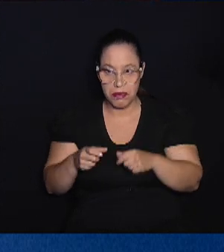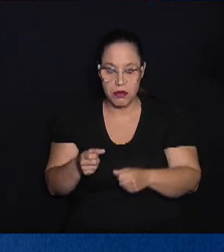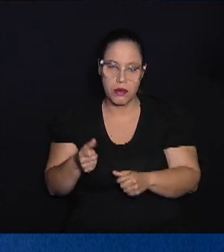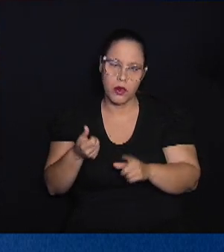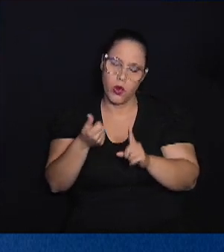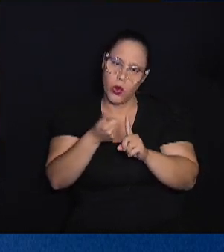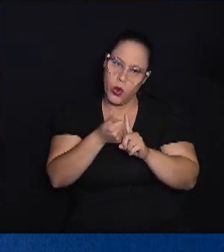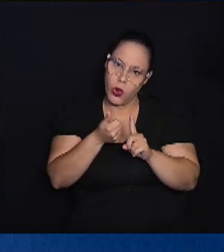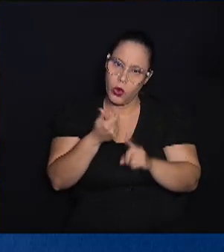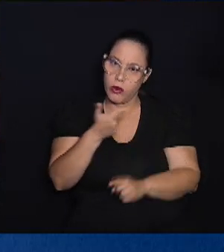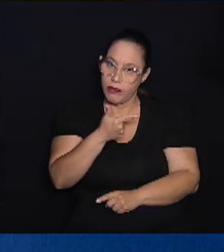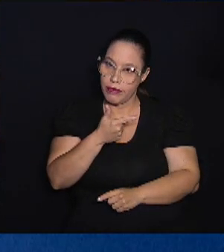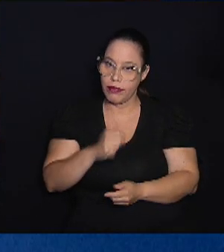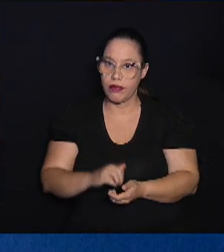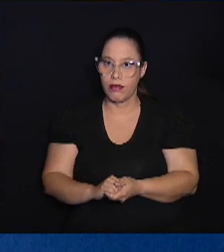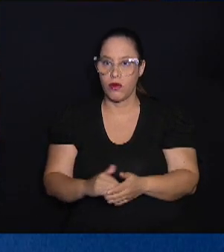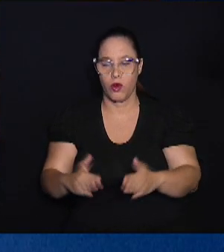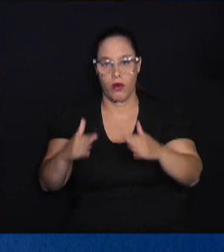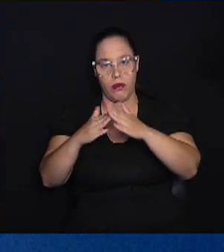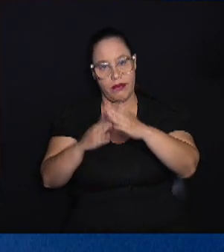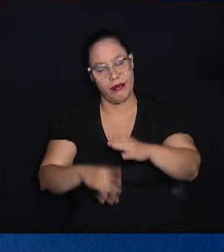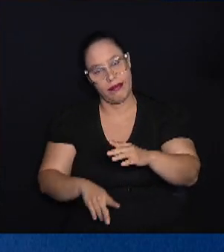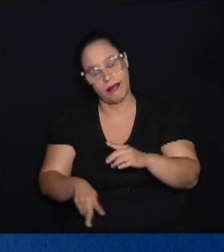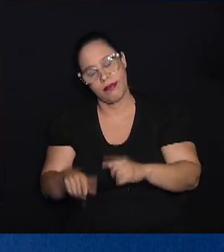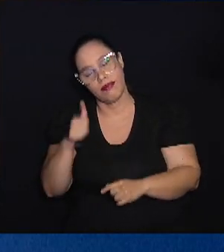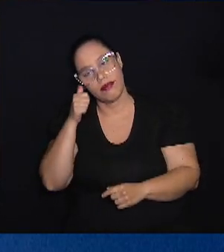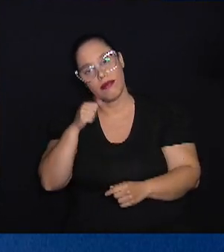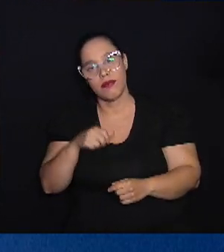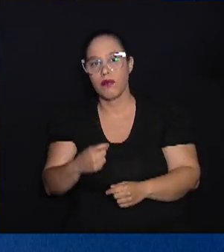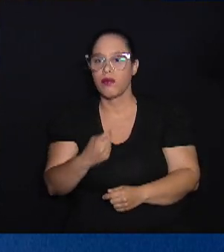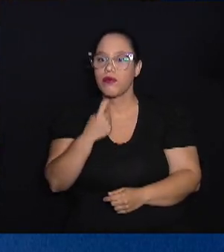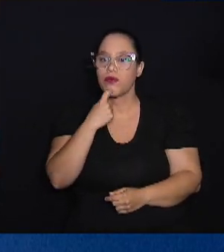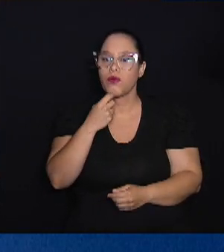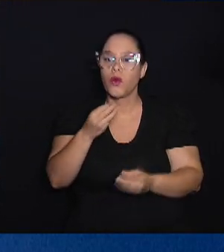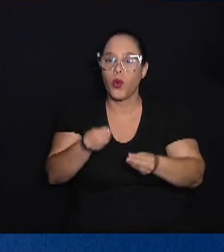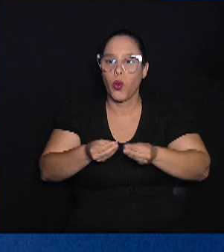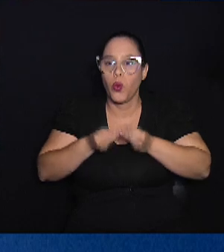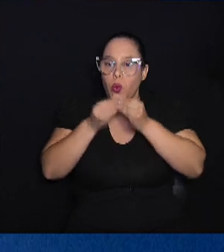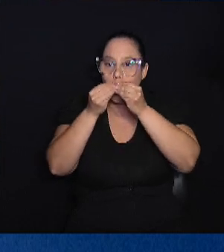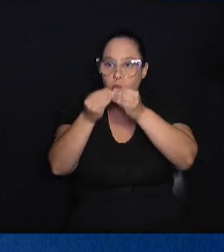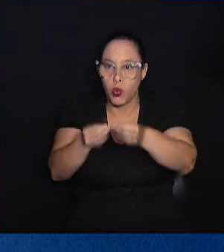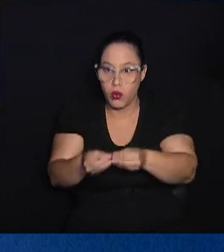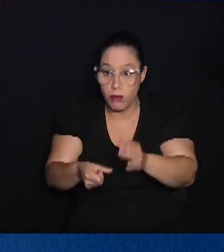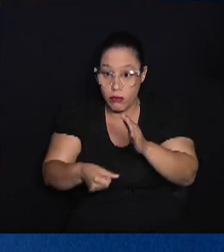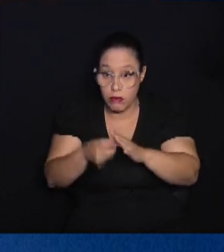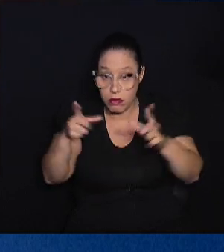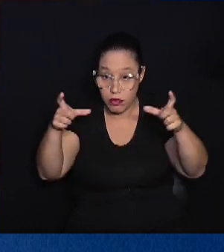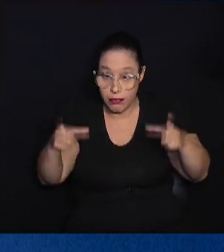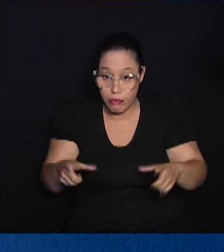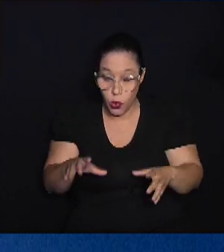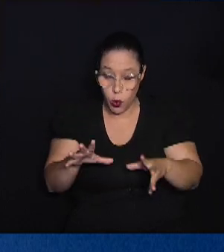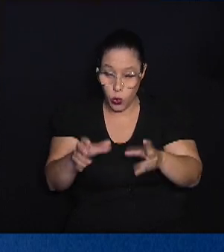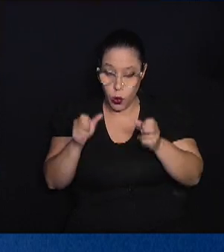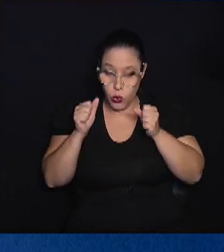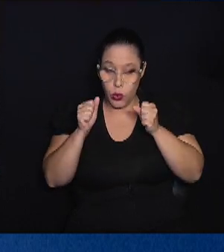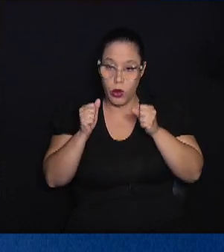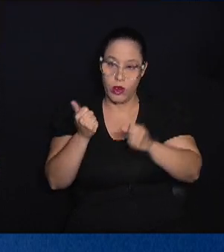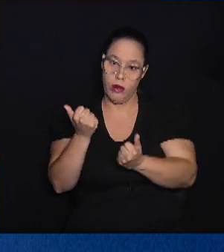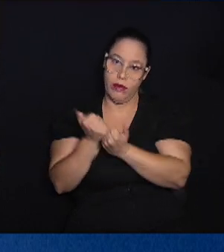segundo semestre. Casa da Mulher Campineira oferece em um único espaço acolhimento e